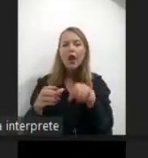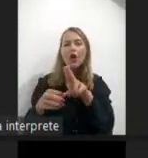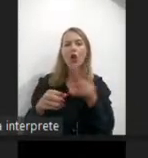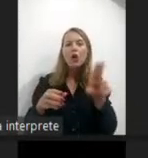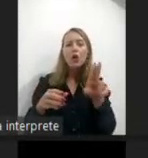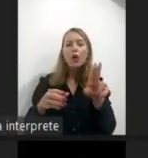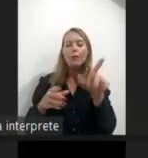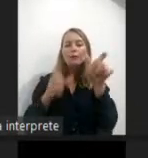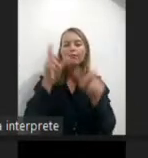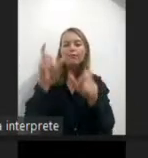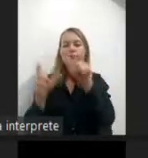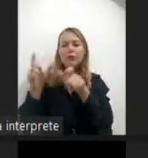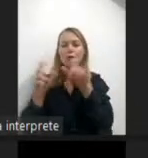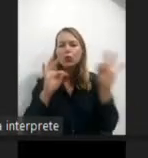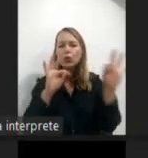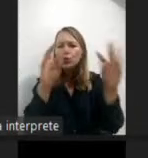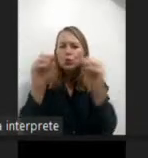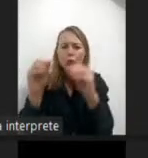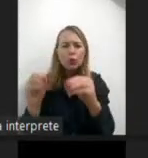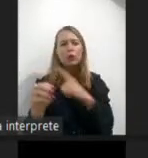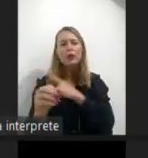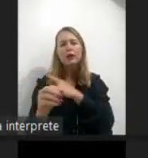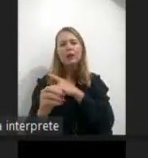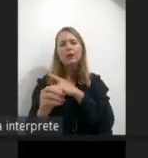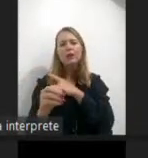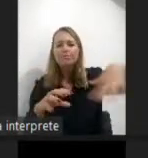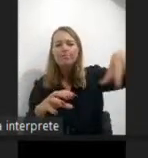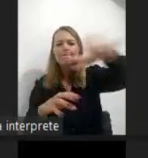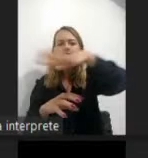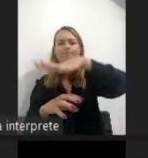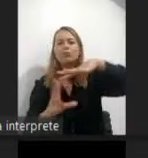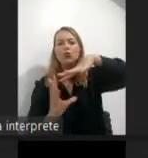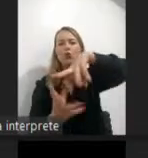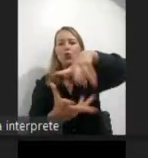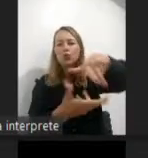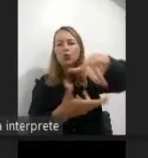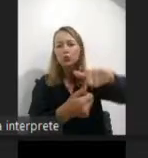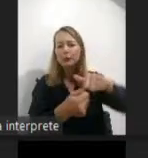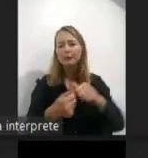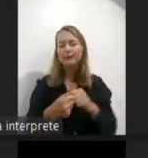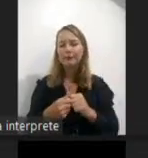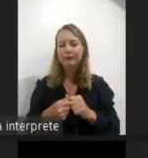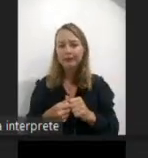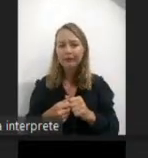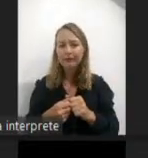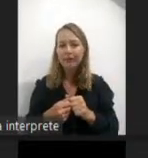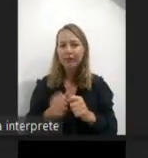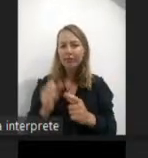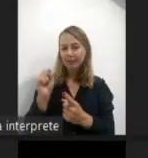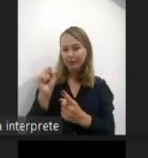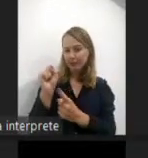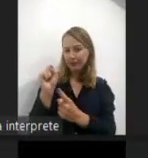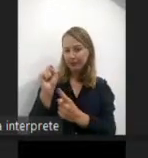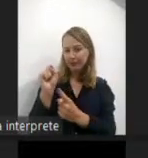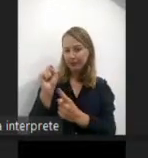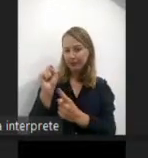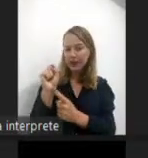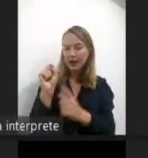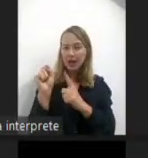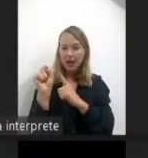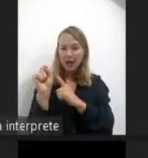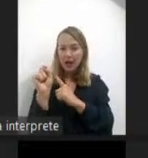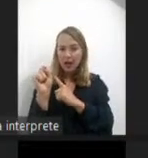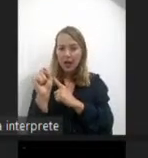que existe em volta das pessoas. Essa classe está dividida em comum e